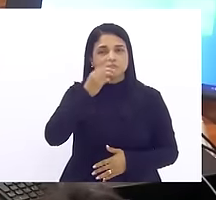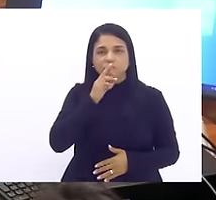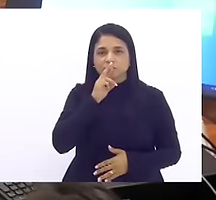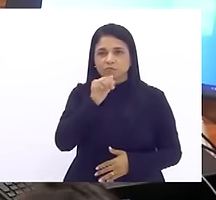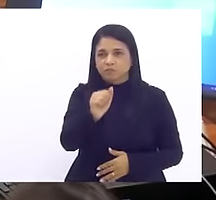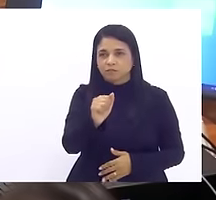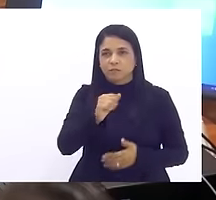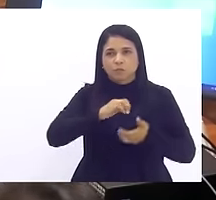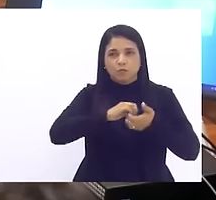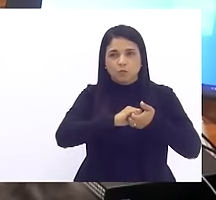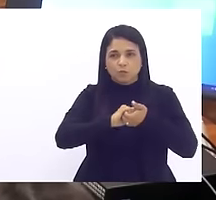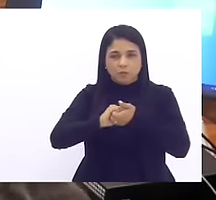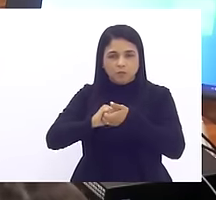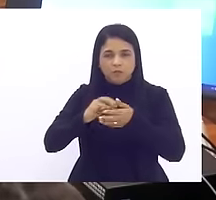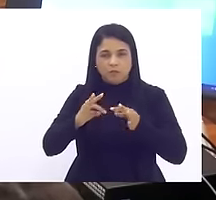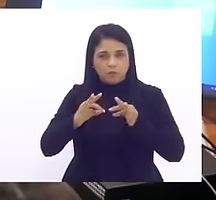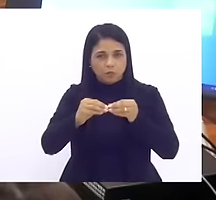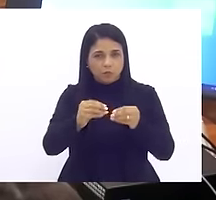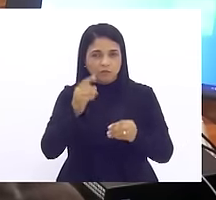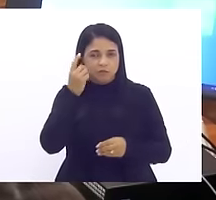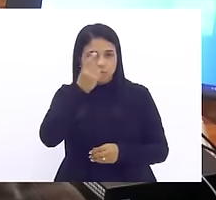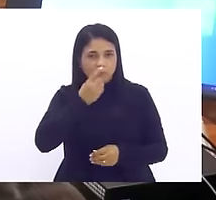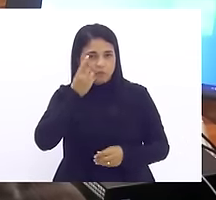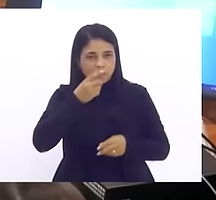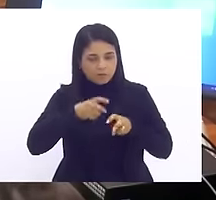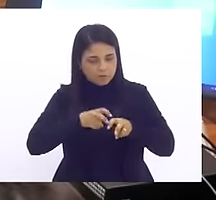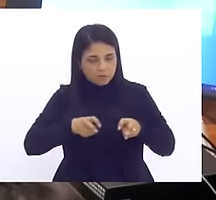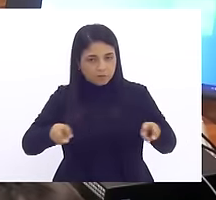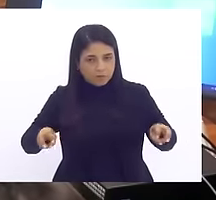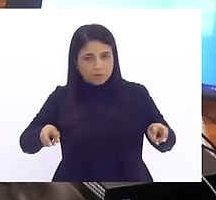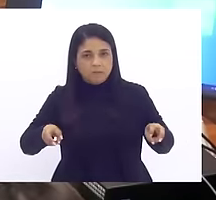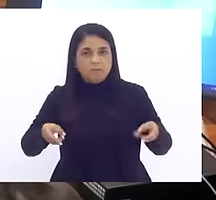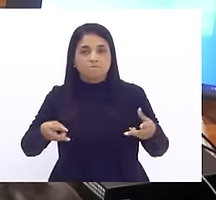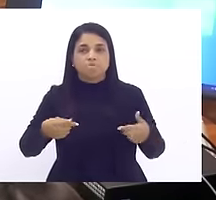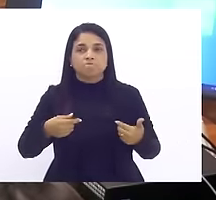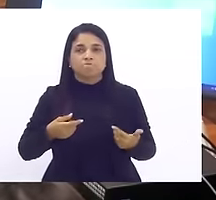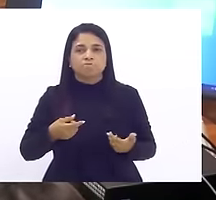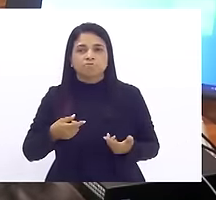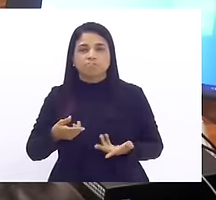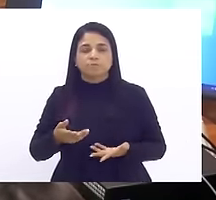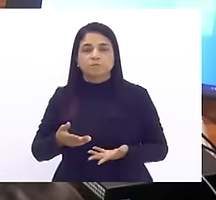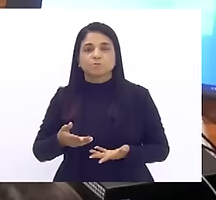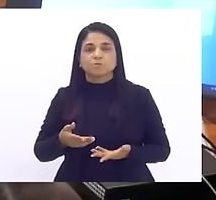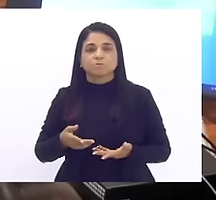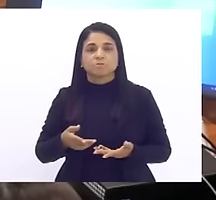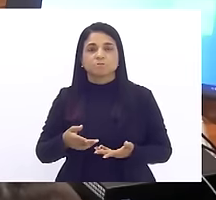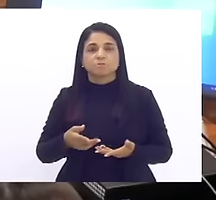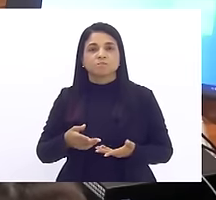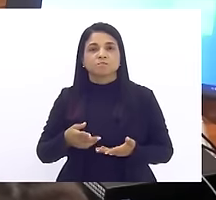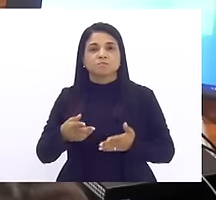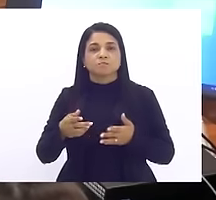cumprimentando cumprimenta todos os nomes deputados da mesa é pela